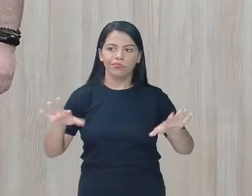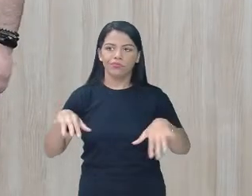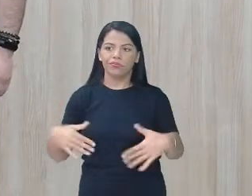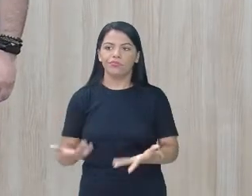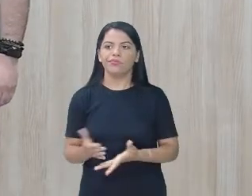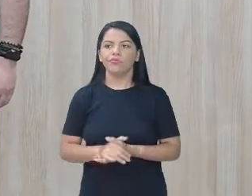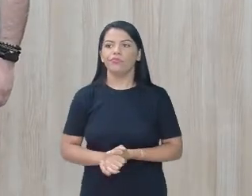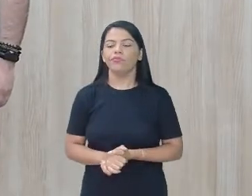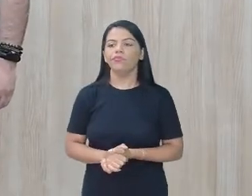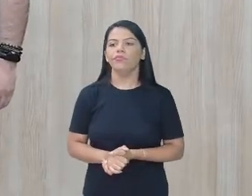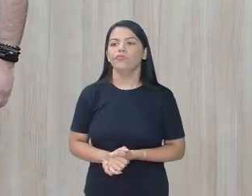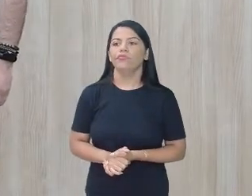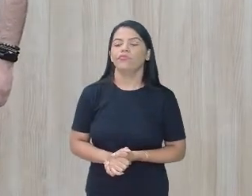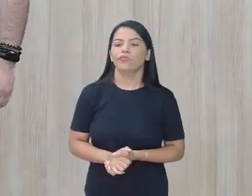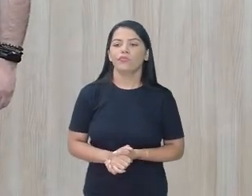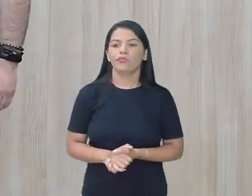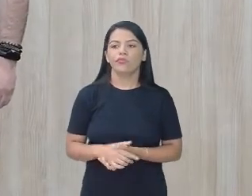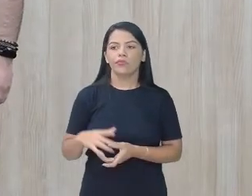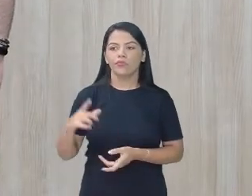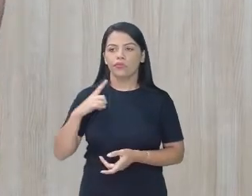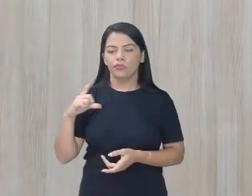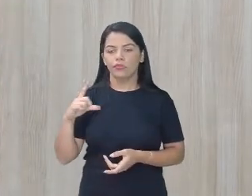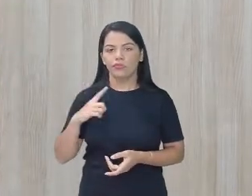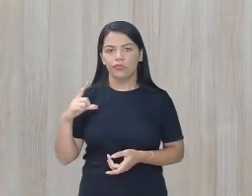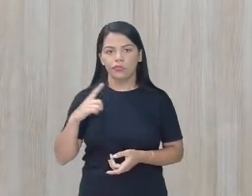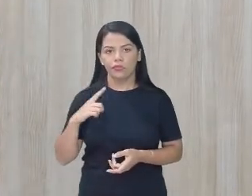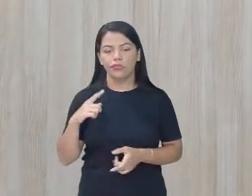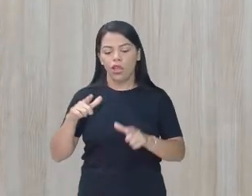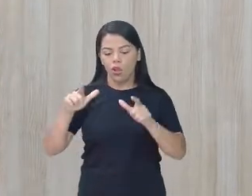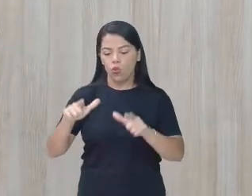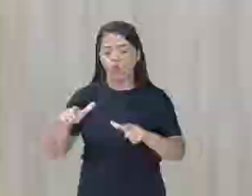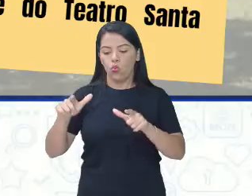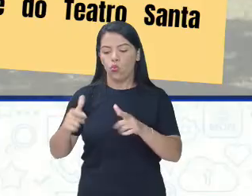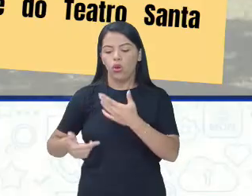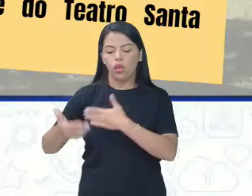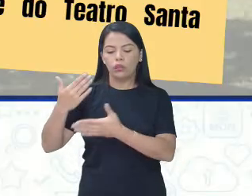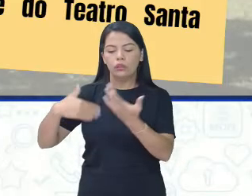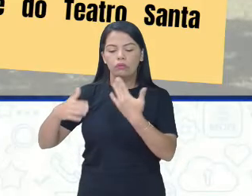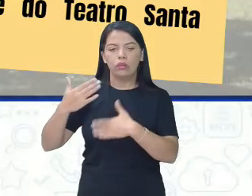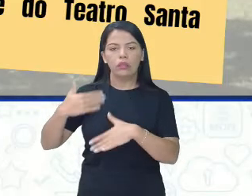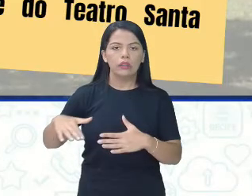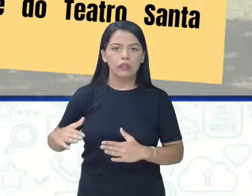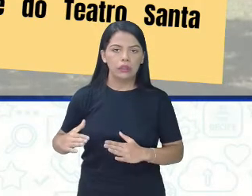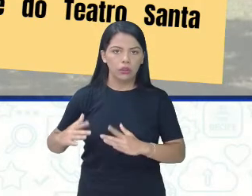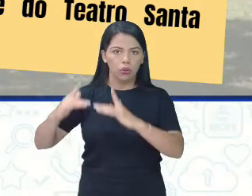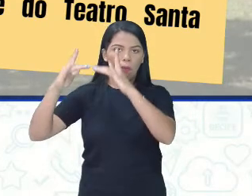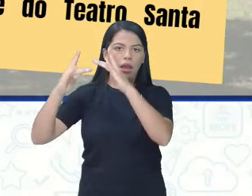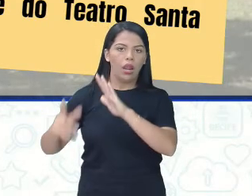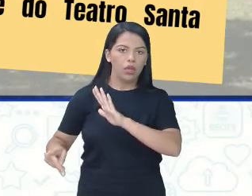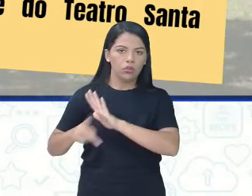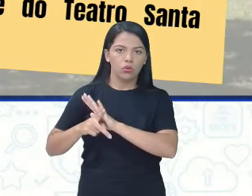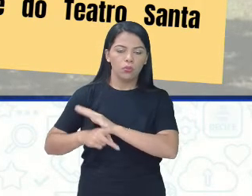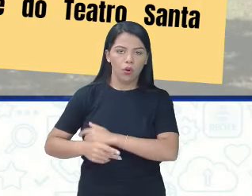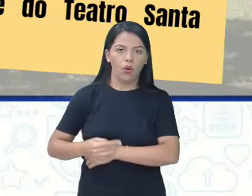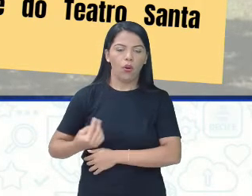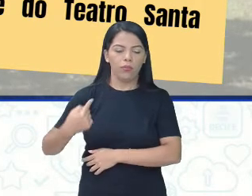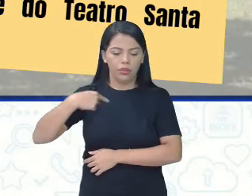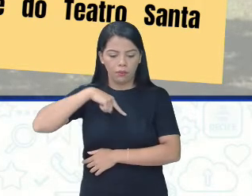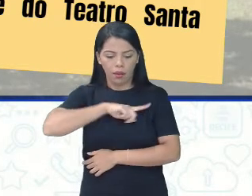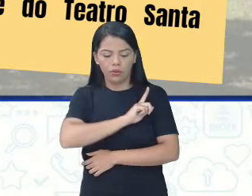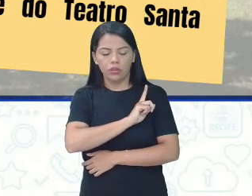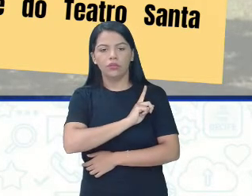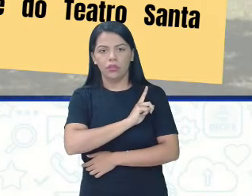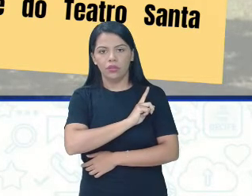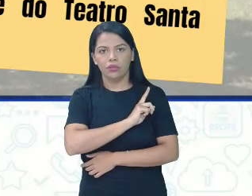Então, localizada na região do antigo Palácio de Friburgo, né, de Maurício Nassau. Veja, o Palácio de Friburgo,